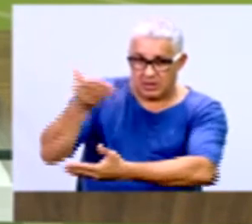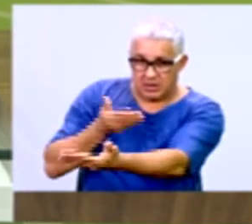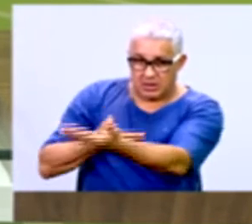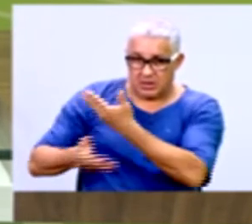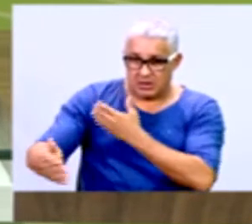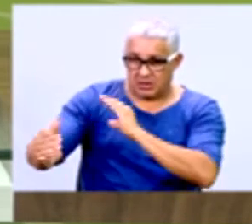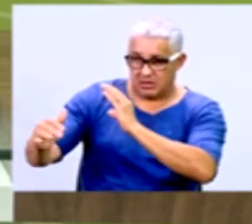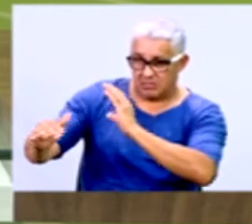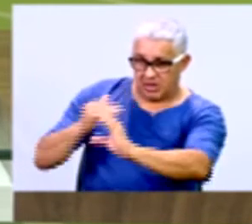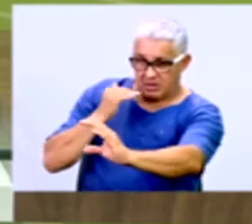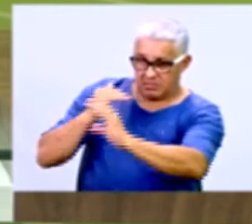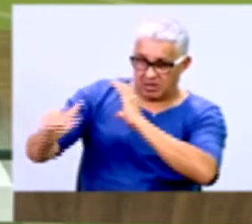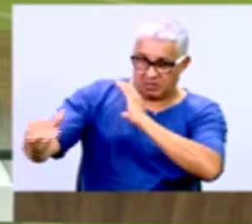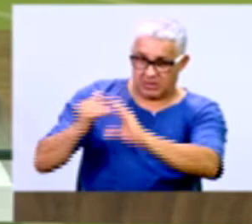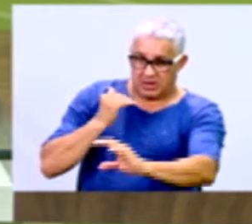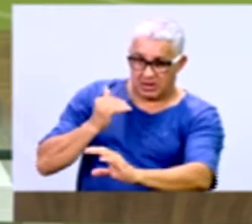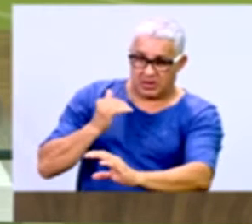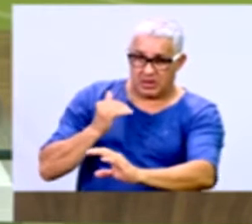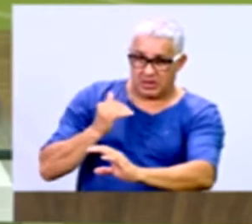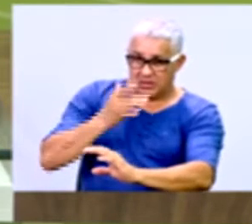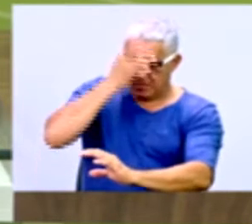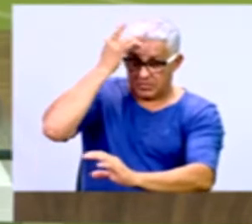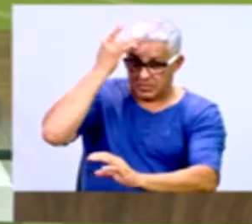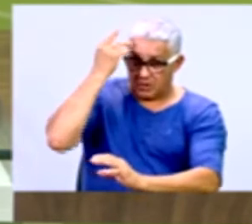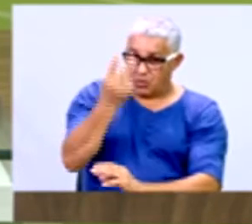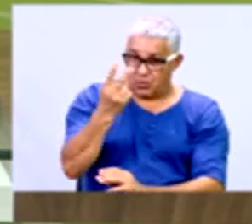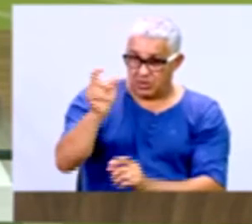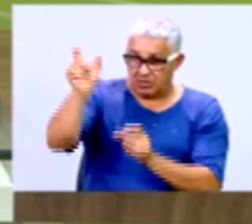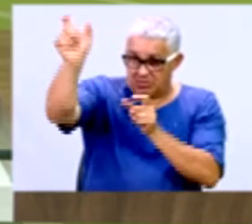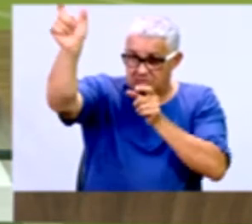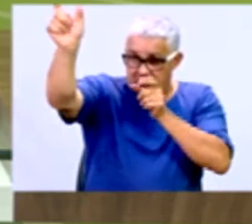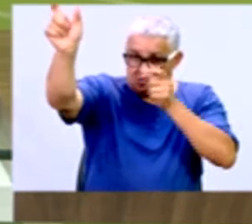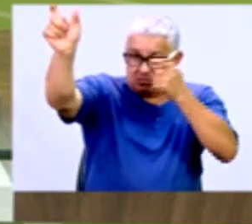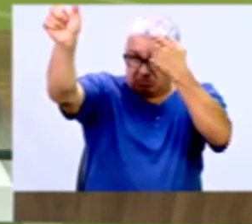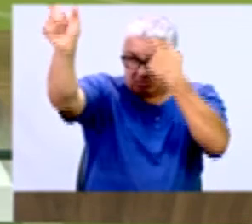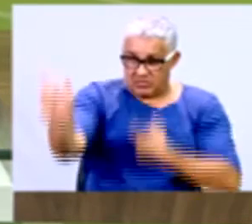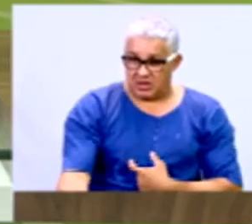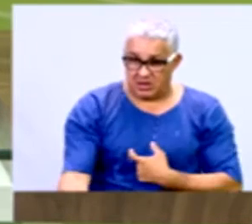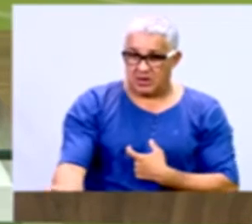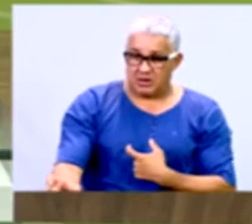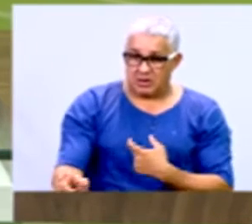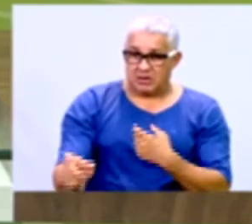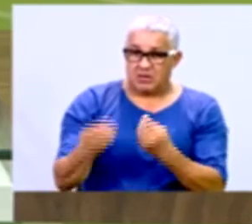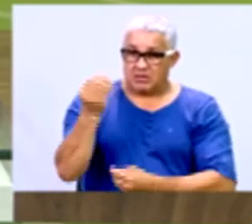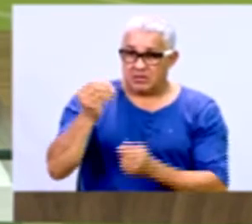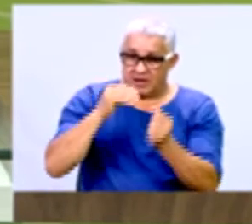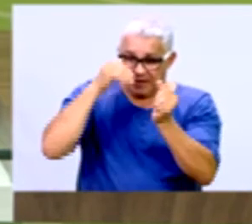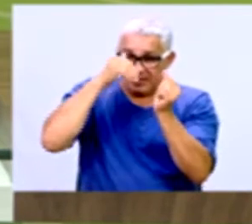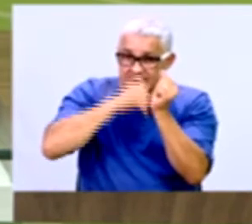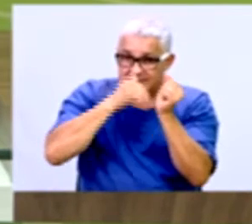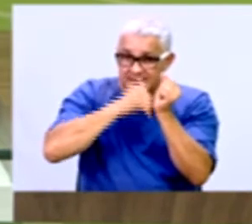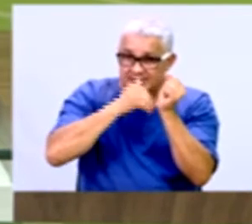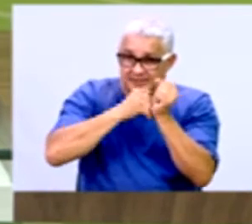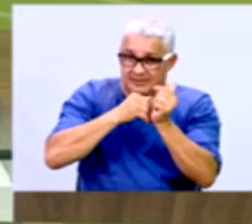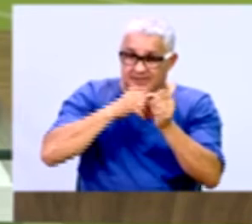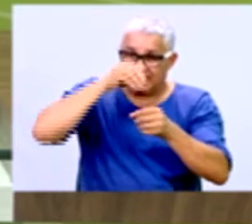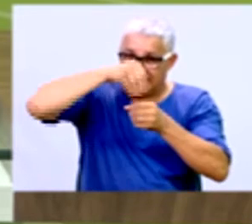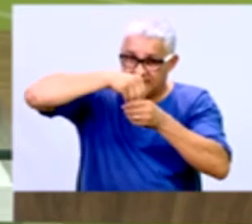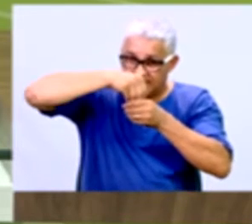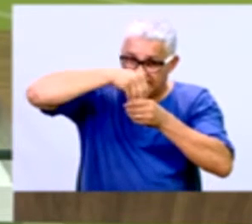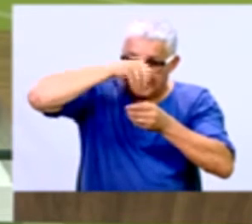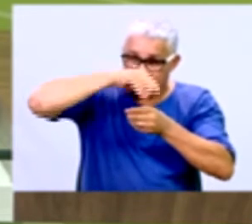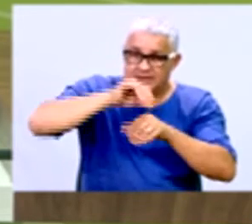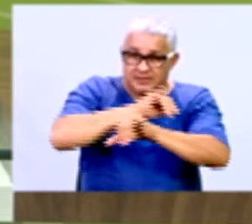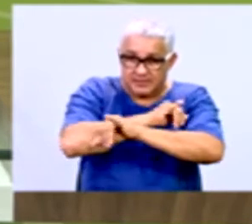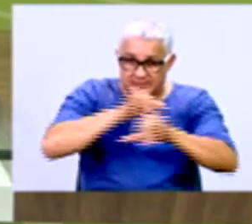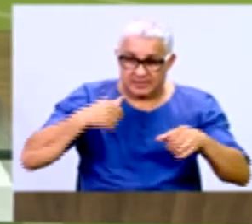um remetente e um destinatário, aonde se deseja esconder o conteúdo dessa informação. Tá?